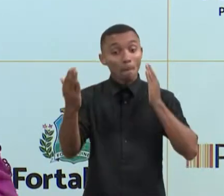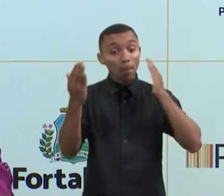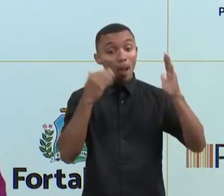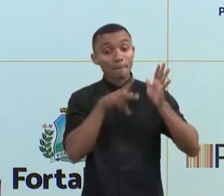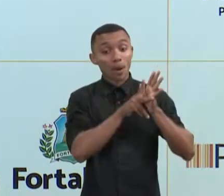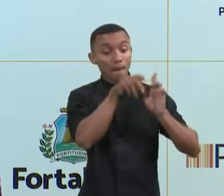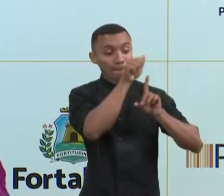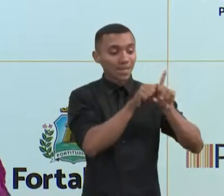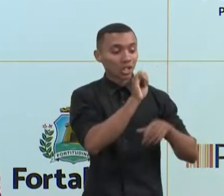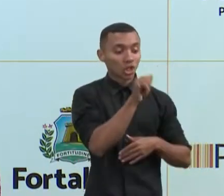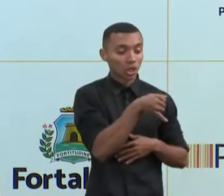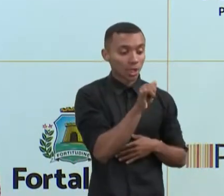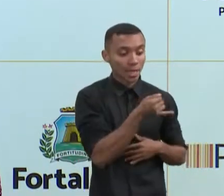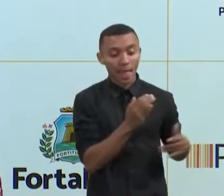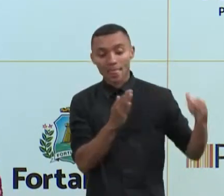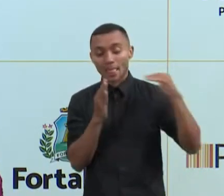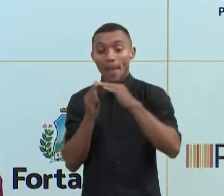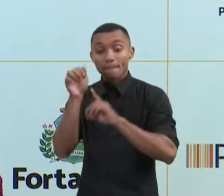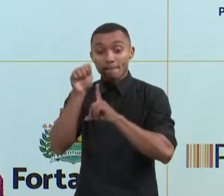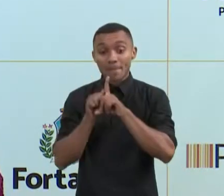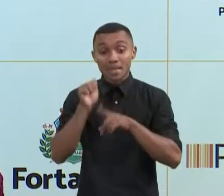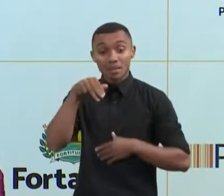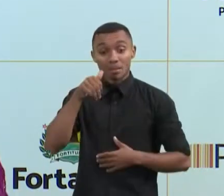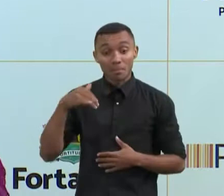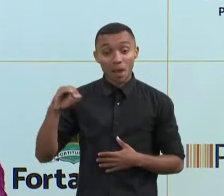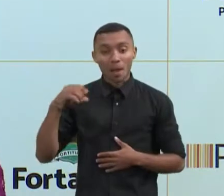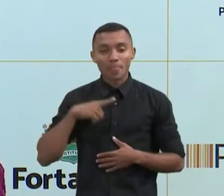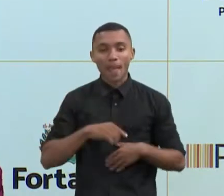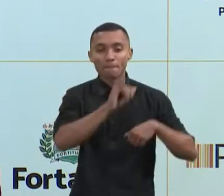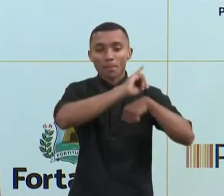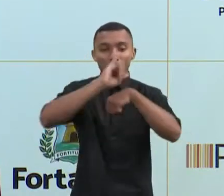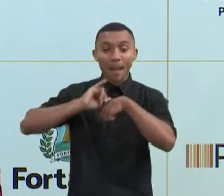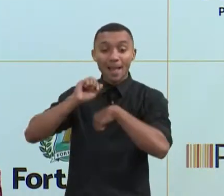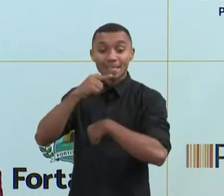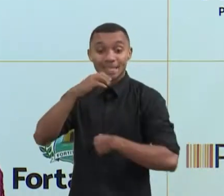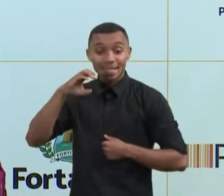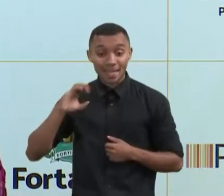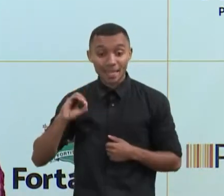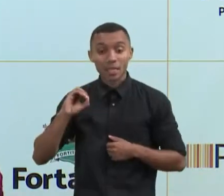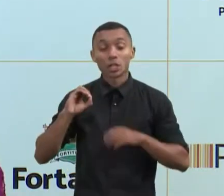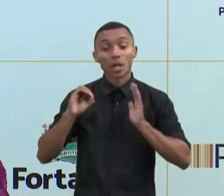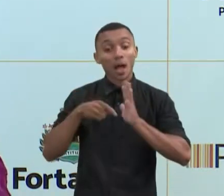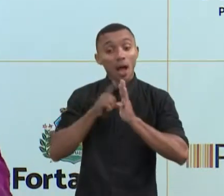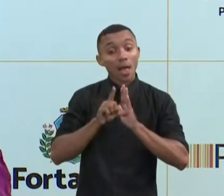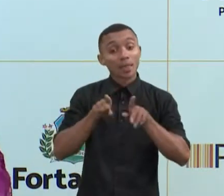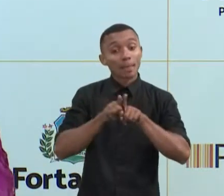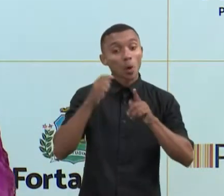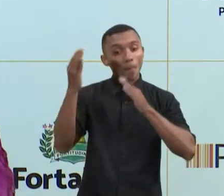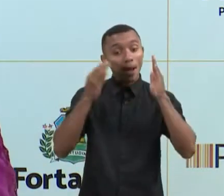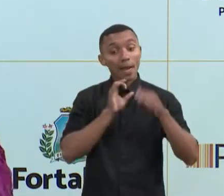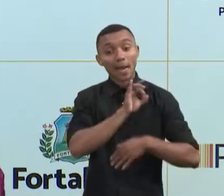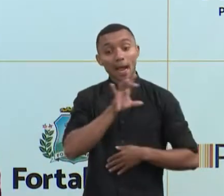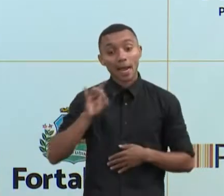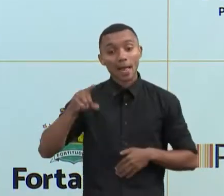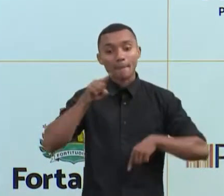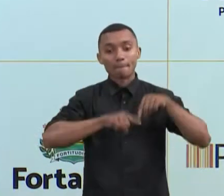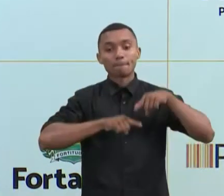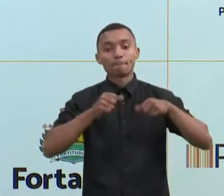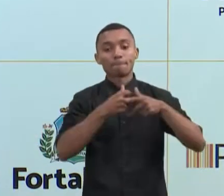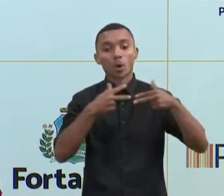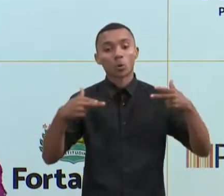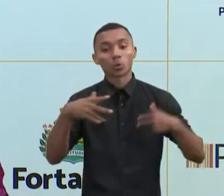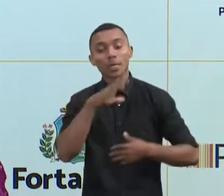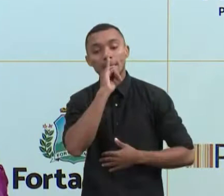de janeiro para maio, nessa somatória dos 70 itens, como também a gente faz o comparativo por produtos. Exemplo, a